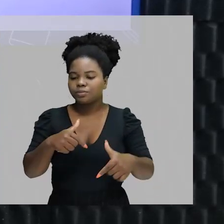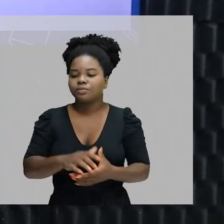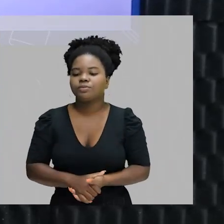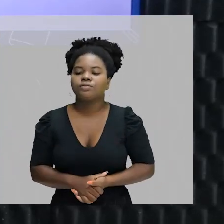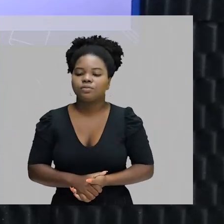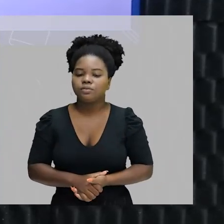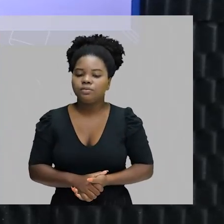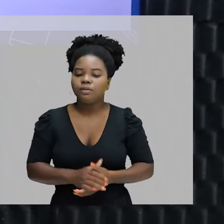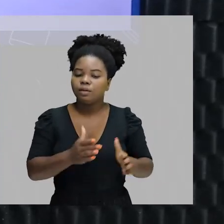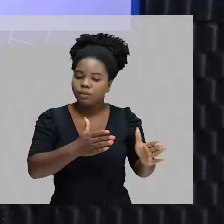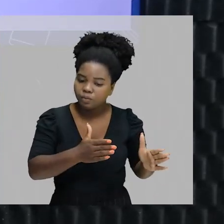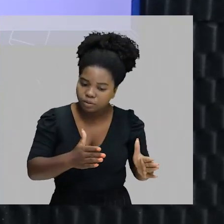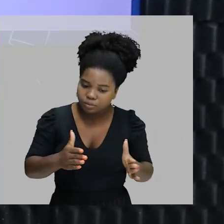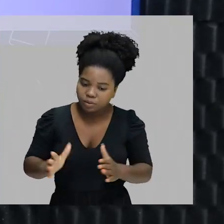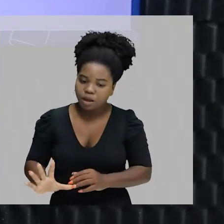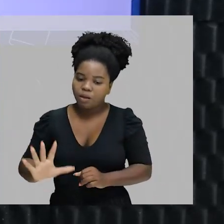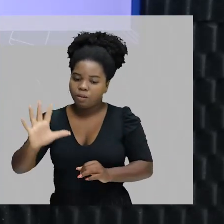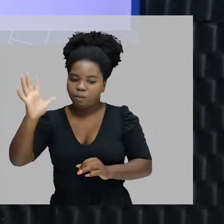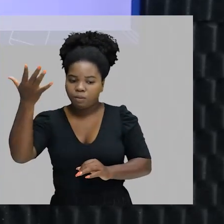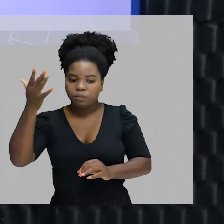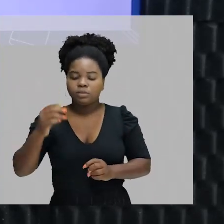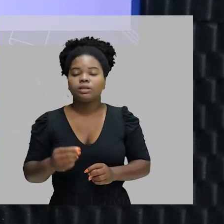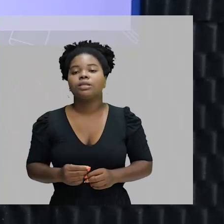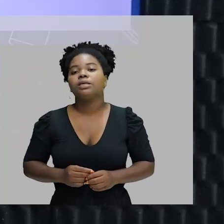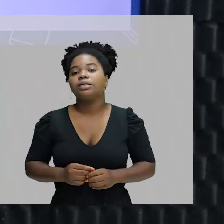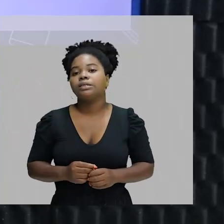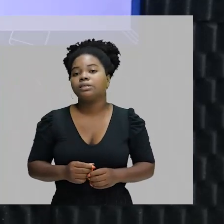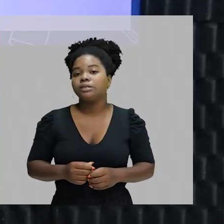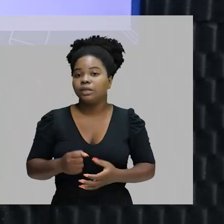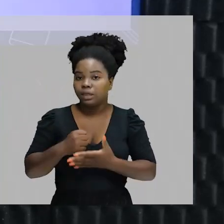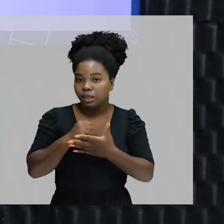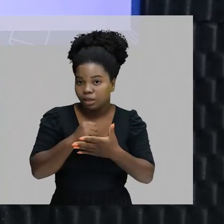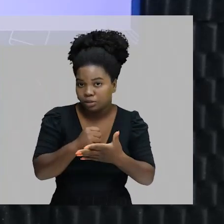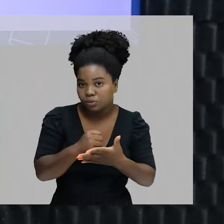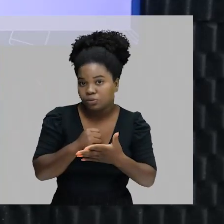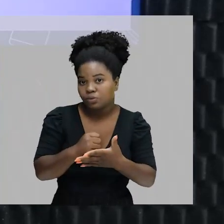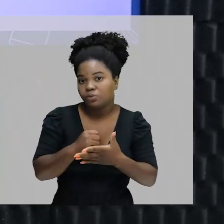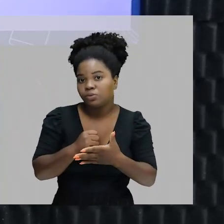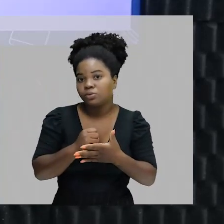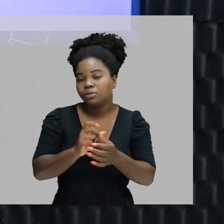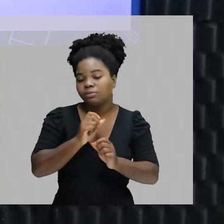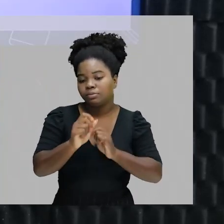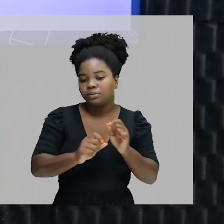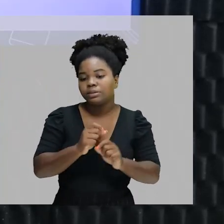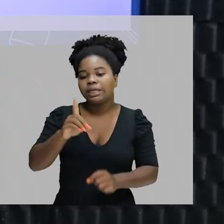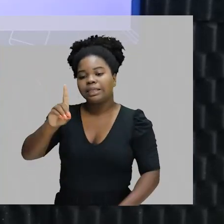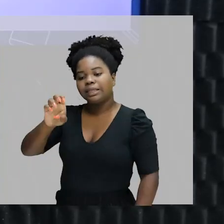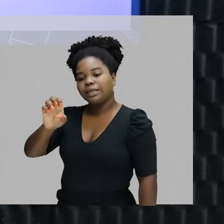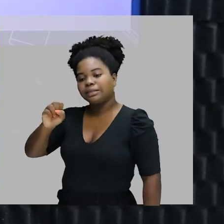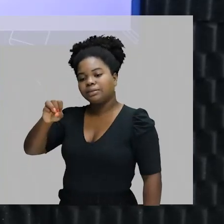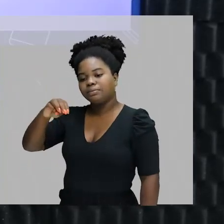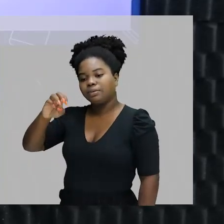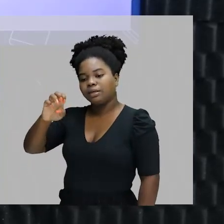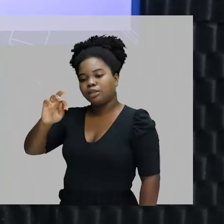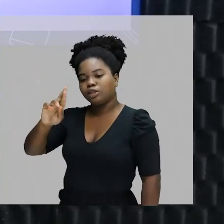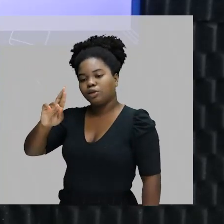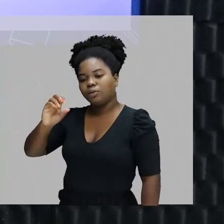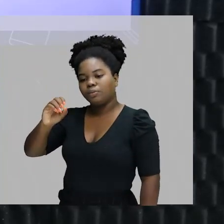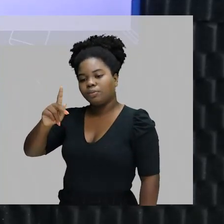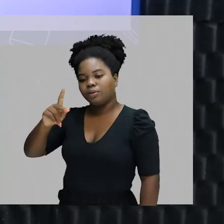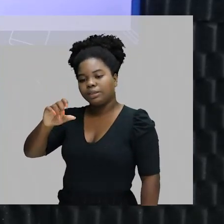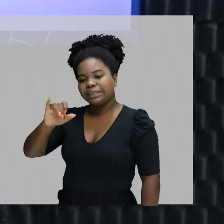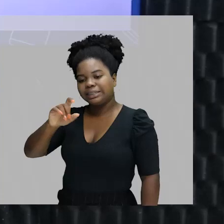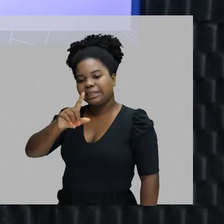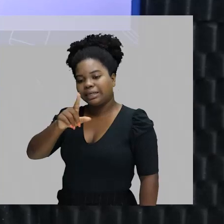esse processo, de fato, está acontecendo e ele contribui, né, para a chamada desmetropolização. Muita atenção. Então,